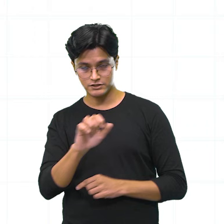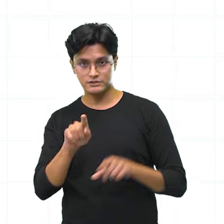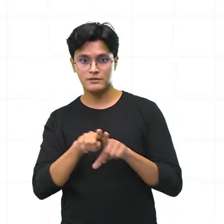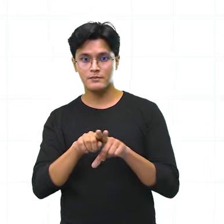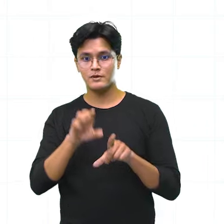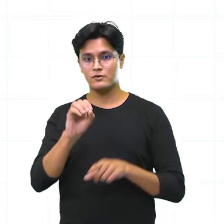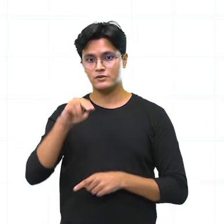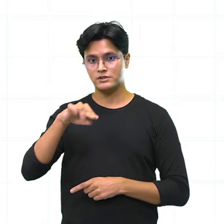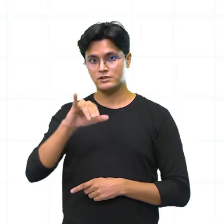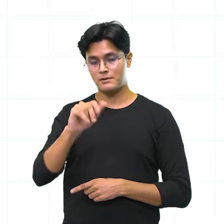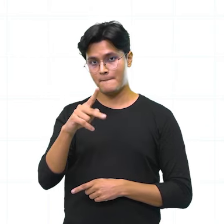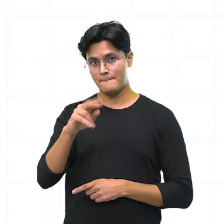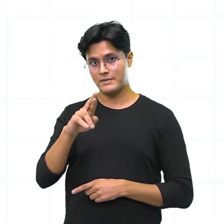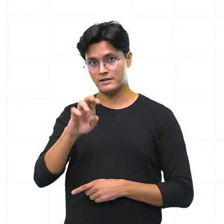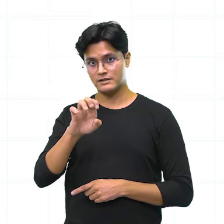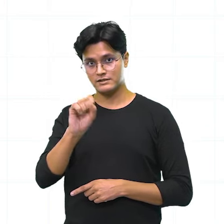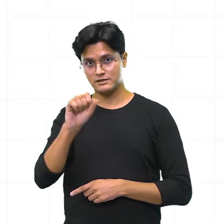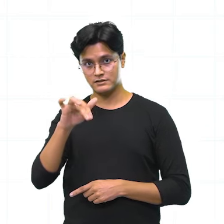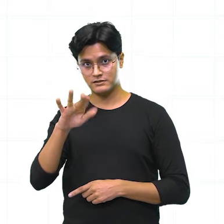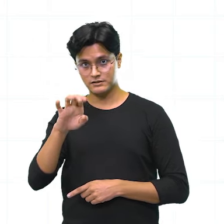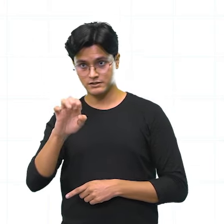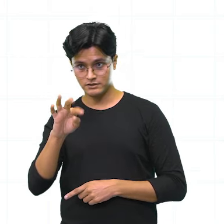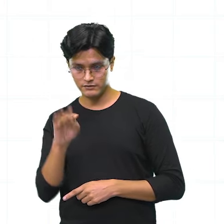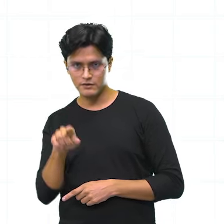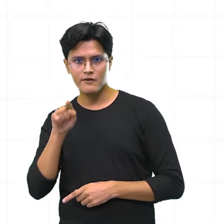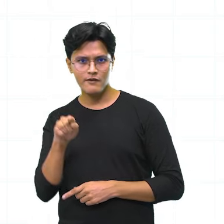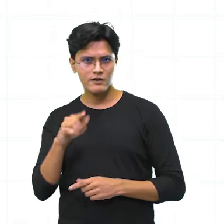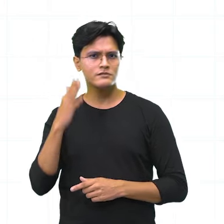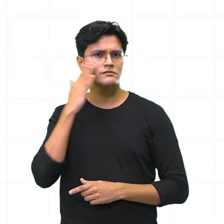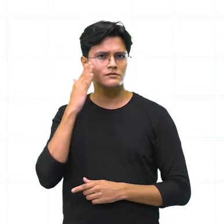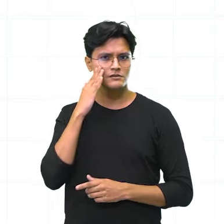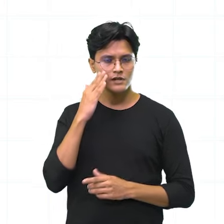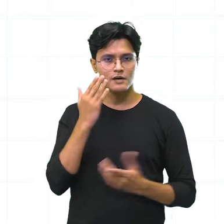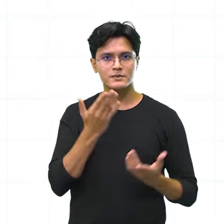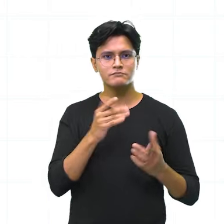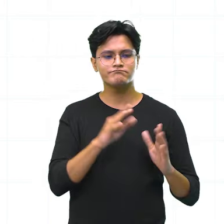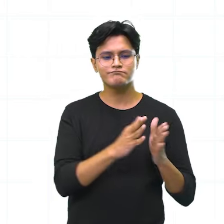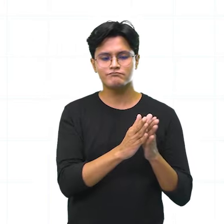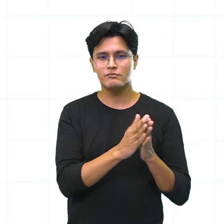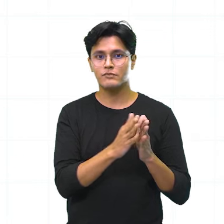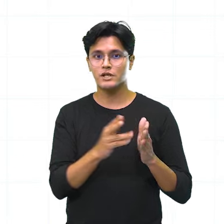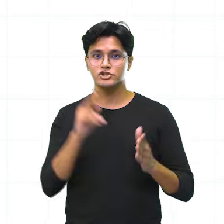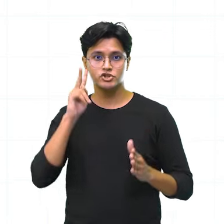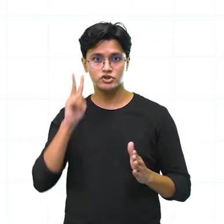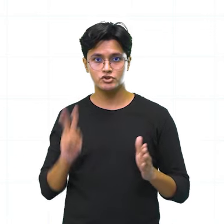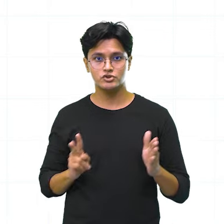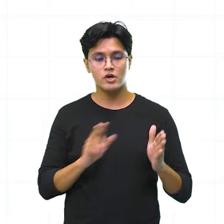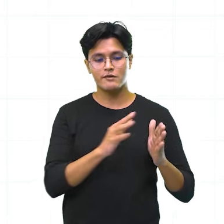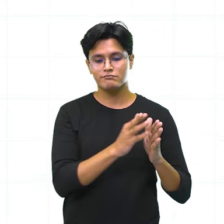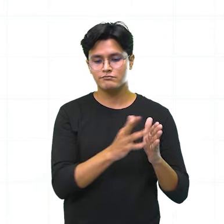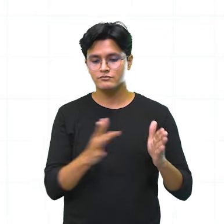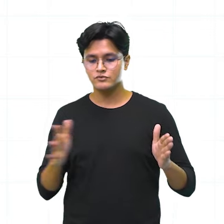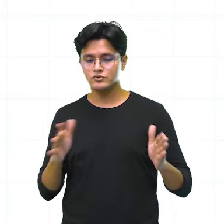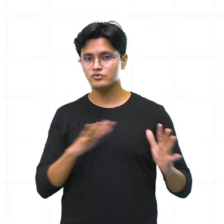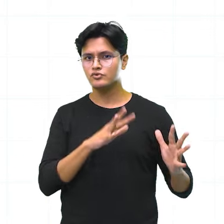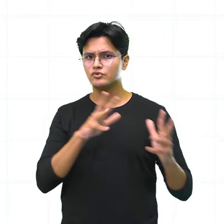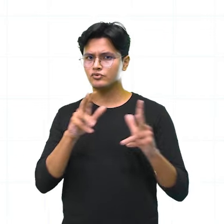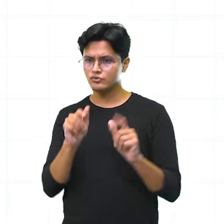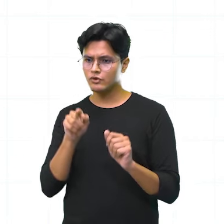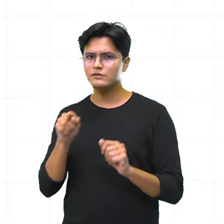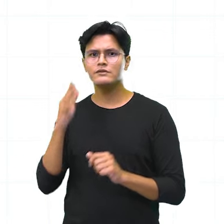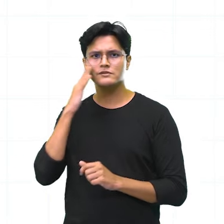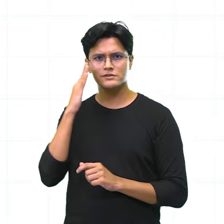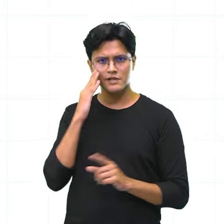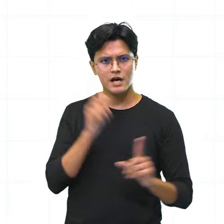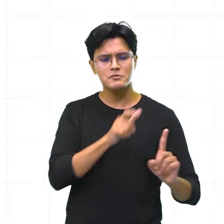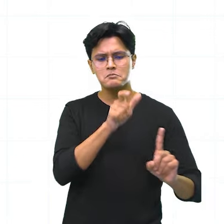acompanhando toda a nossa narrativa, dentro, né, da narrativa, dentro do texto. Ele conhece tudo, ele conhece todos os